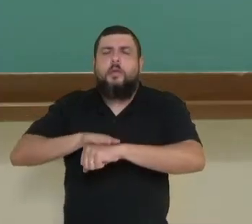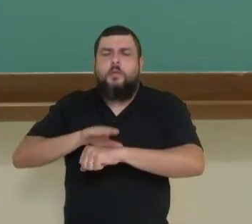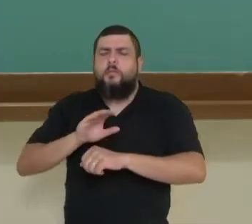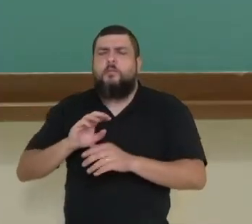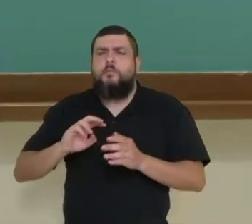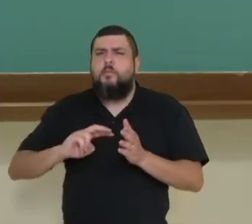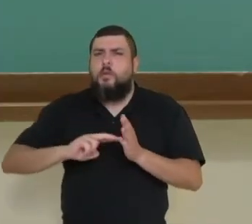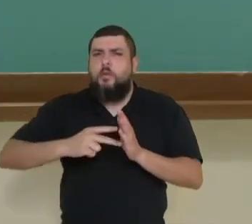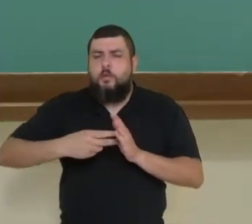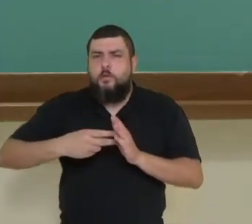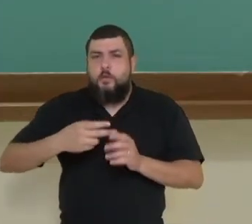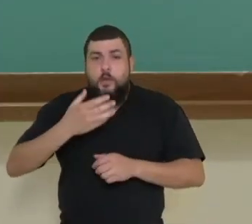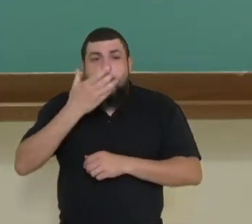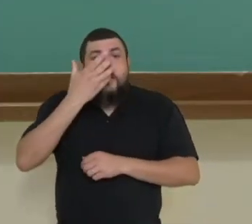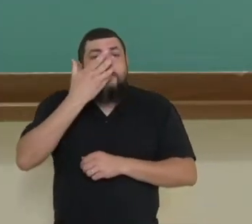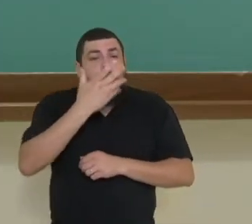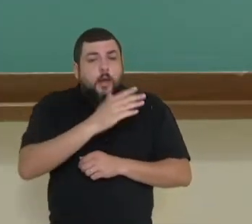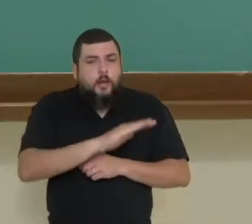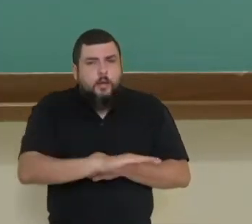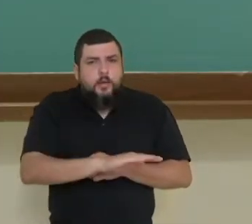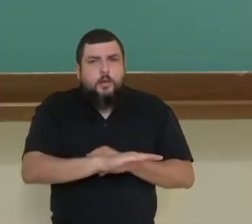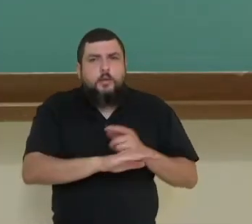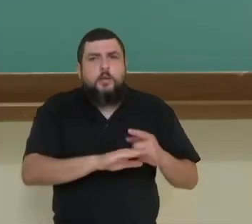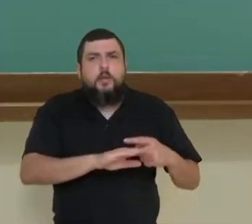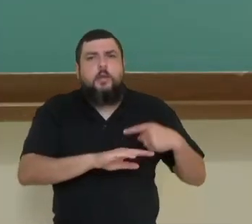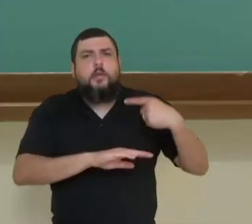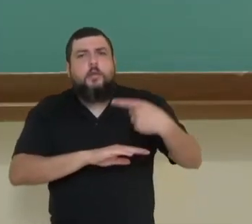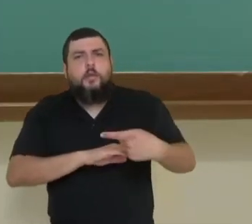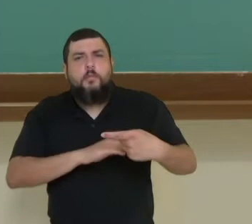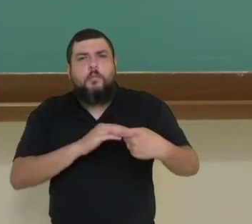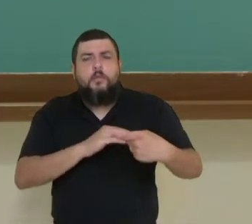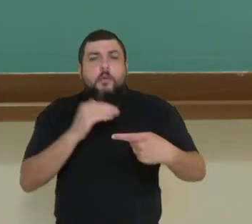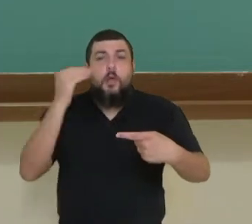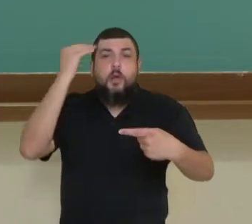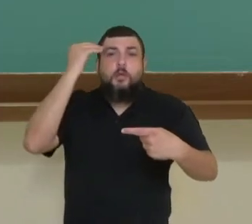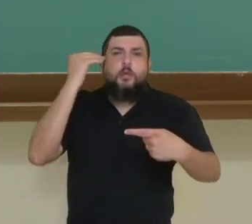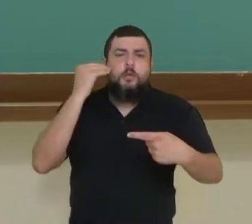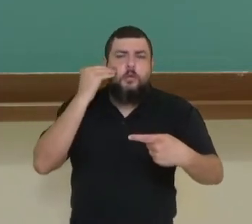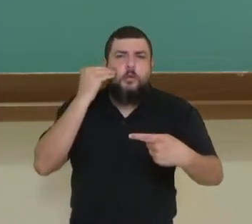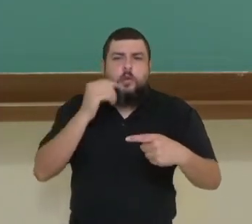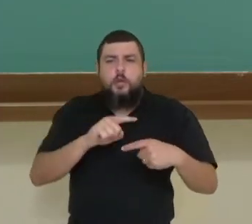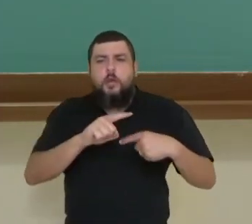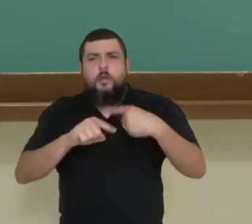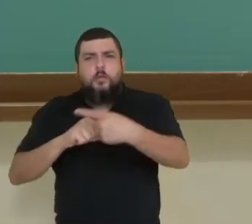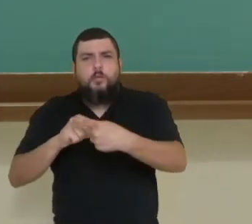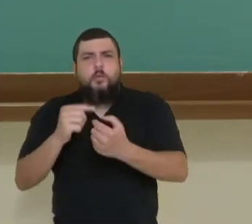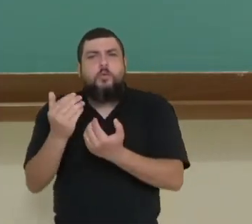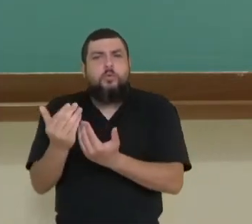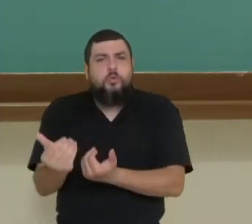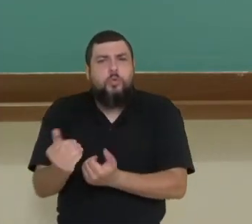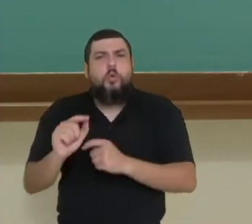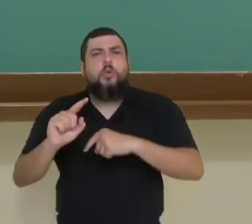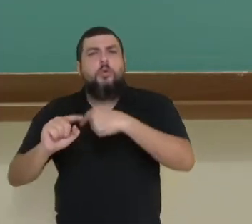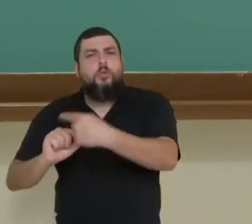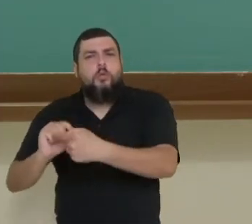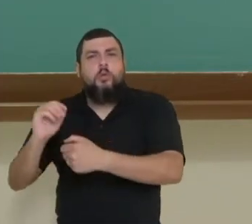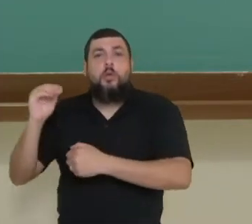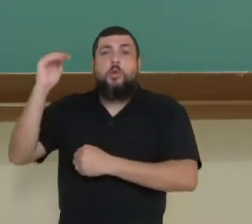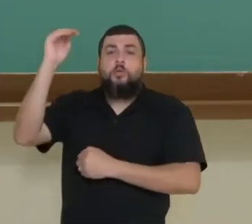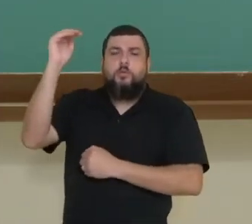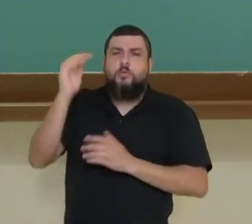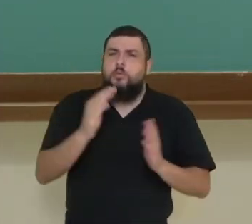Na infância, na adolescência, naquela época, são marcadores temporais.